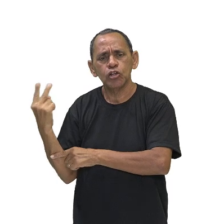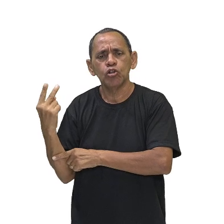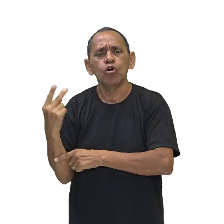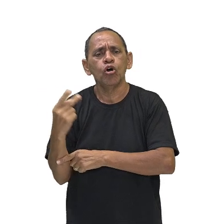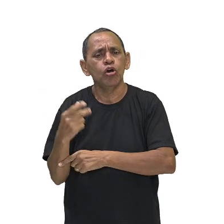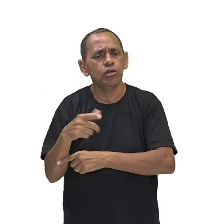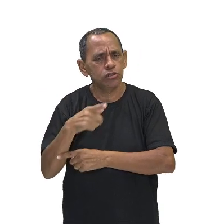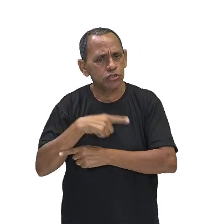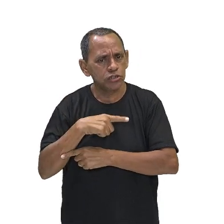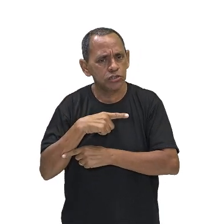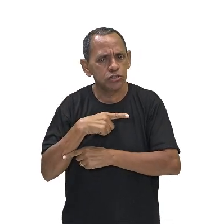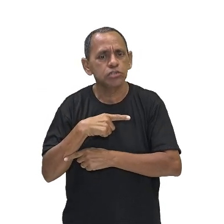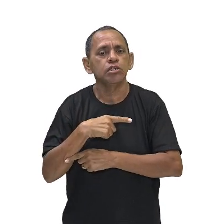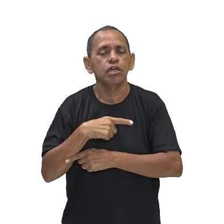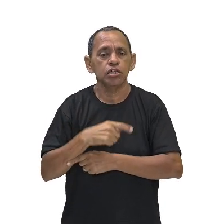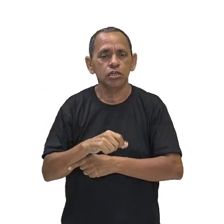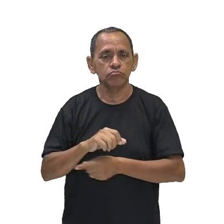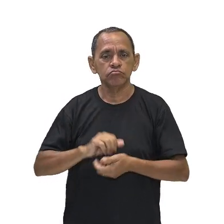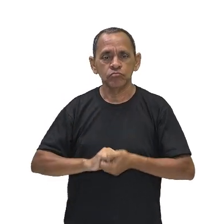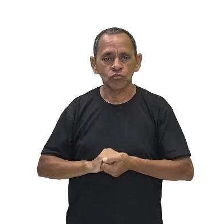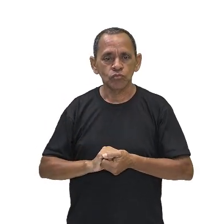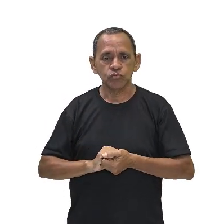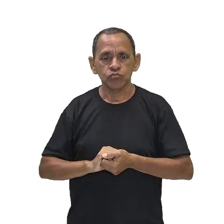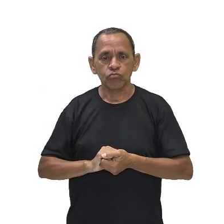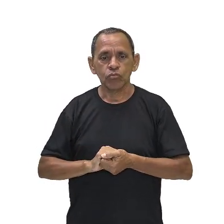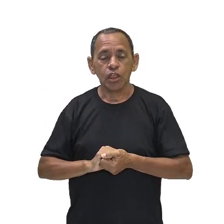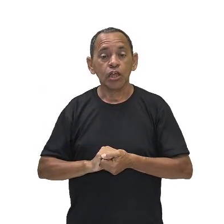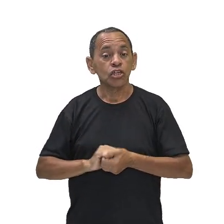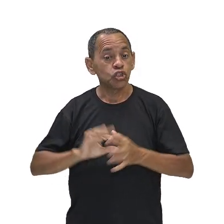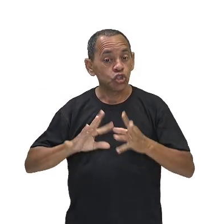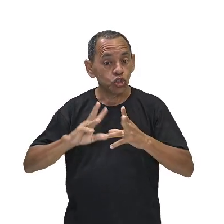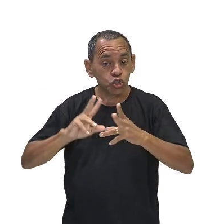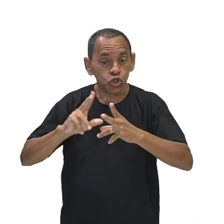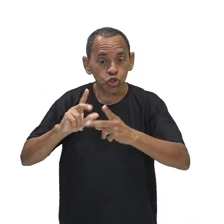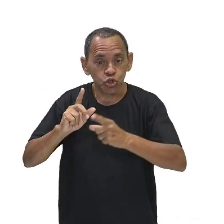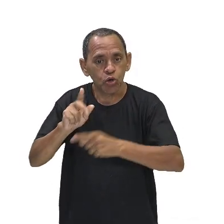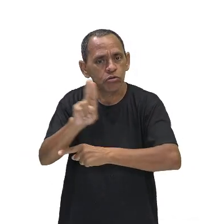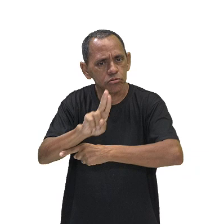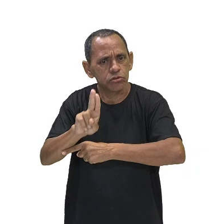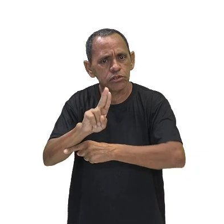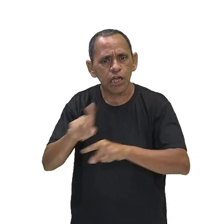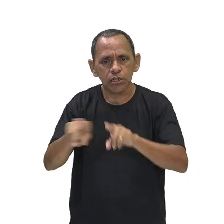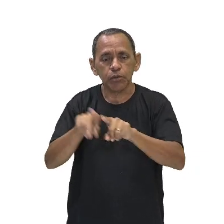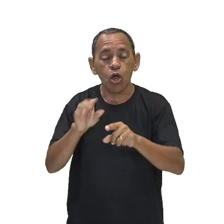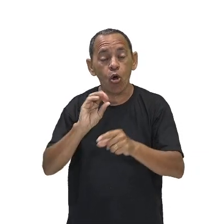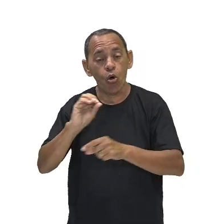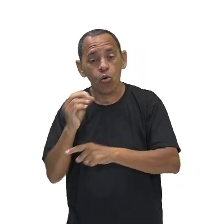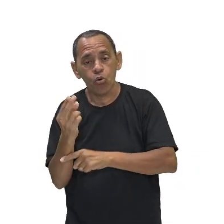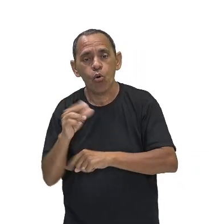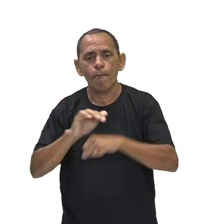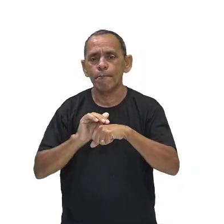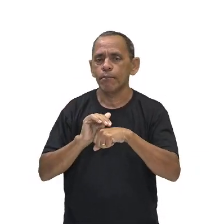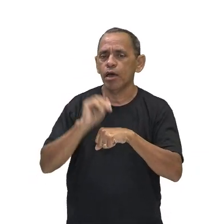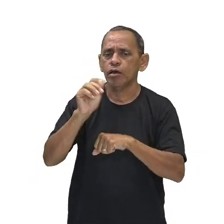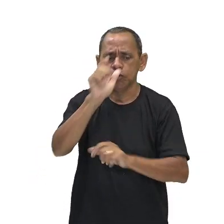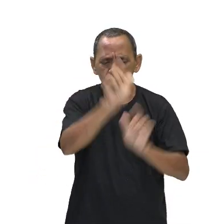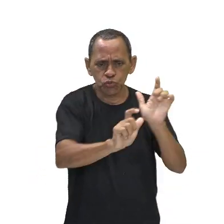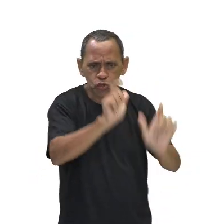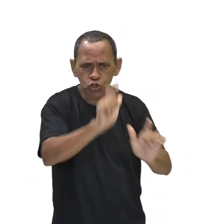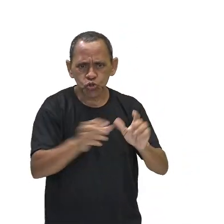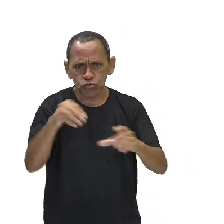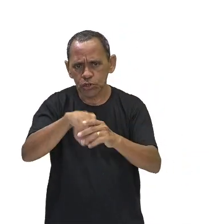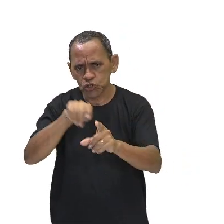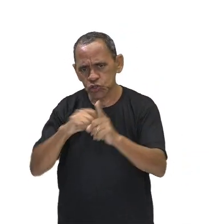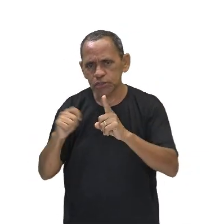a todos. Olha aí, a todos ou a maioria dos indivíduos em uma sociedade. A própria palavra